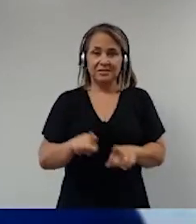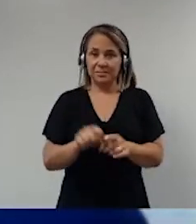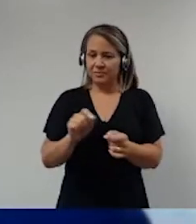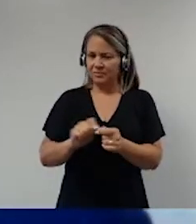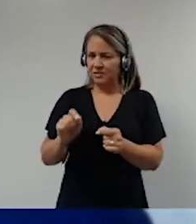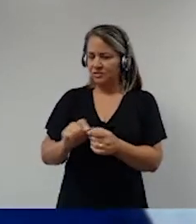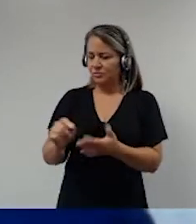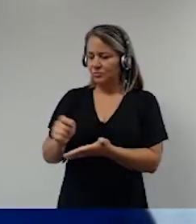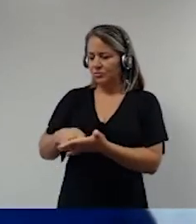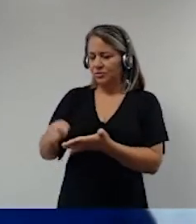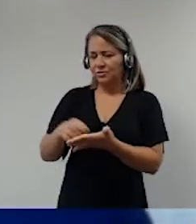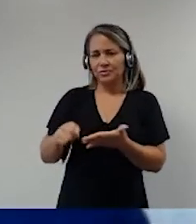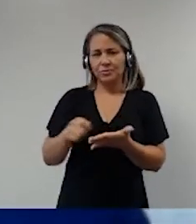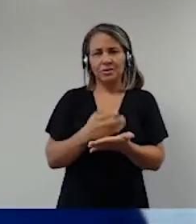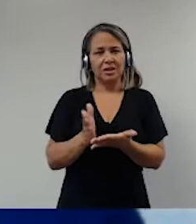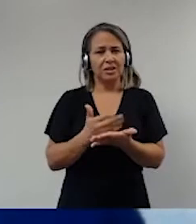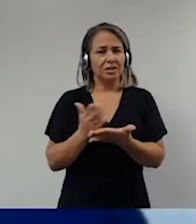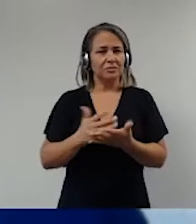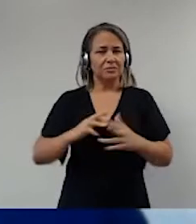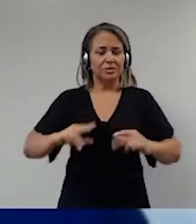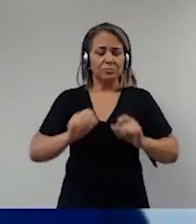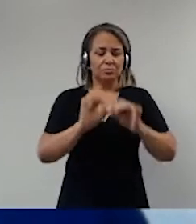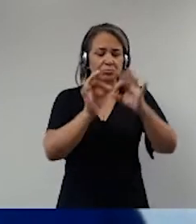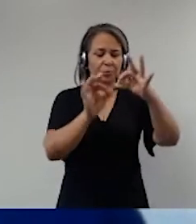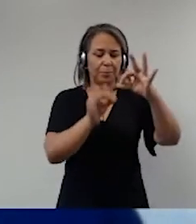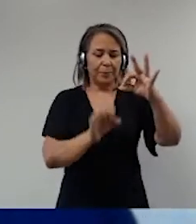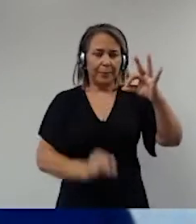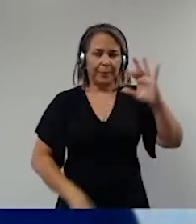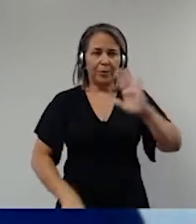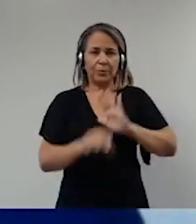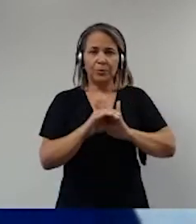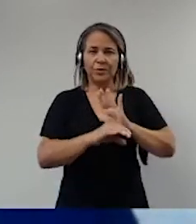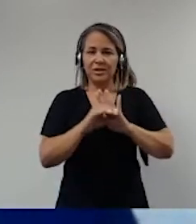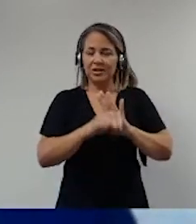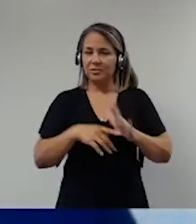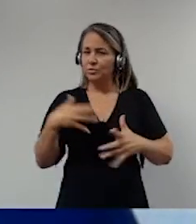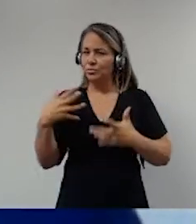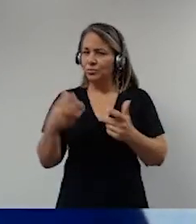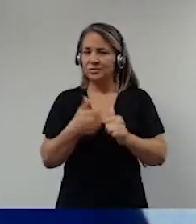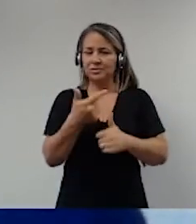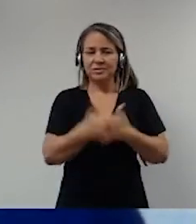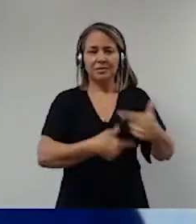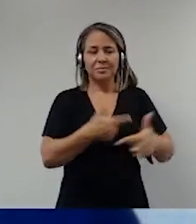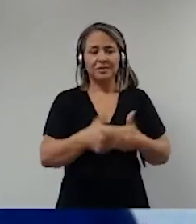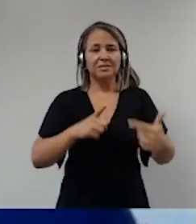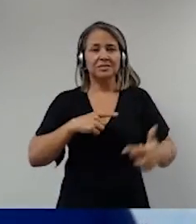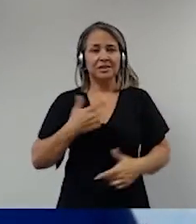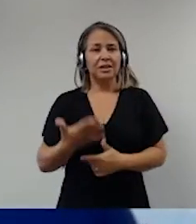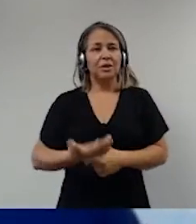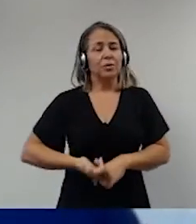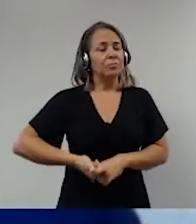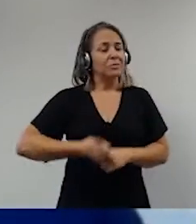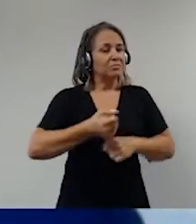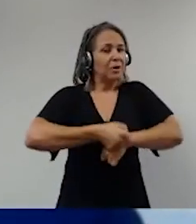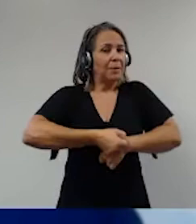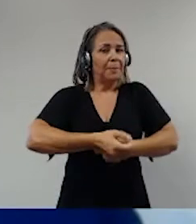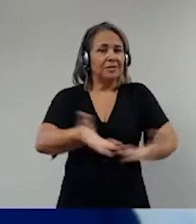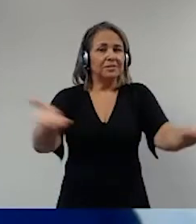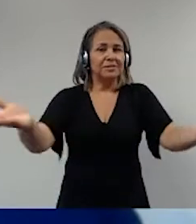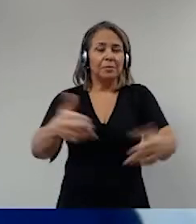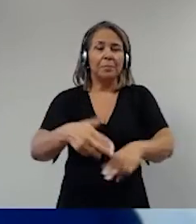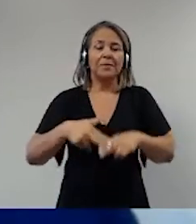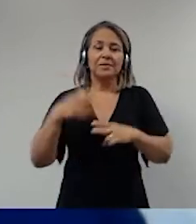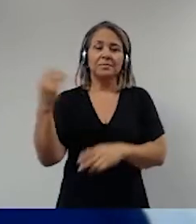diversas obras. Tem um currículo extenso, respeitável, e dentre as obras dele, que tem um maior sucesso, uma repercussão pela